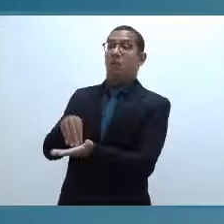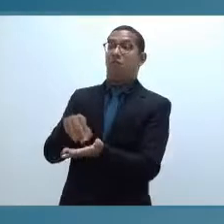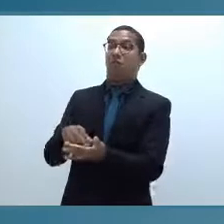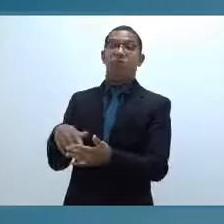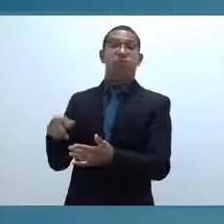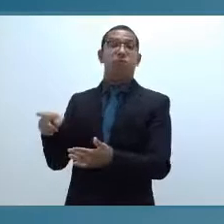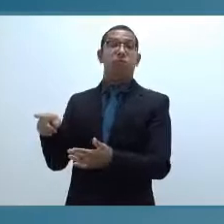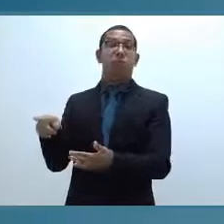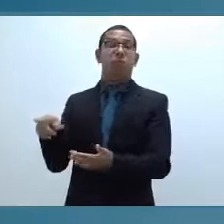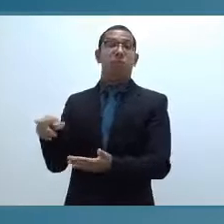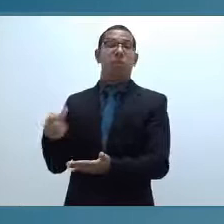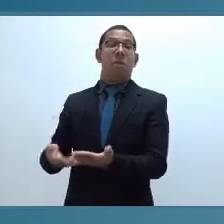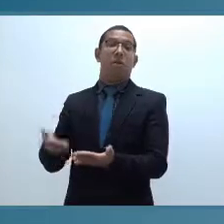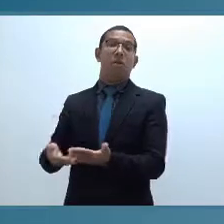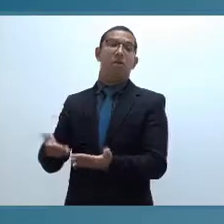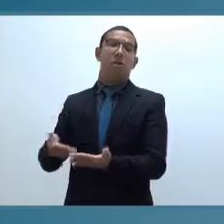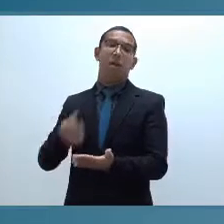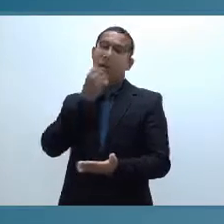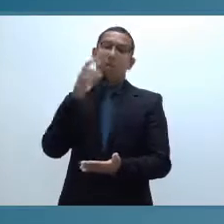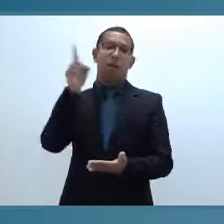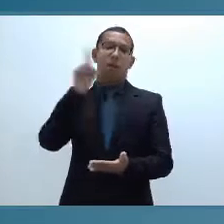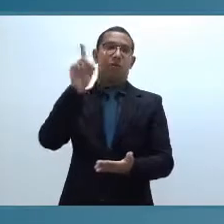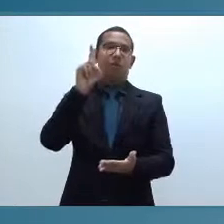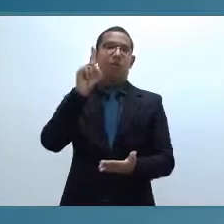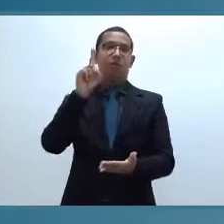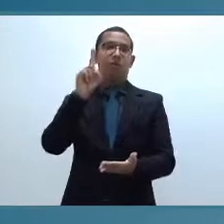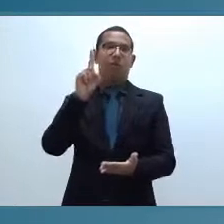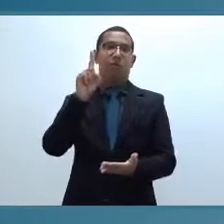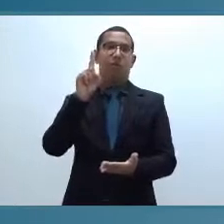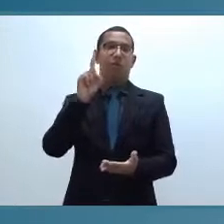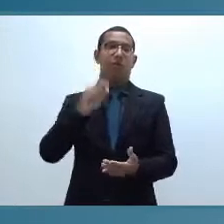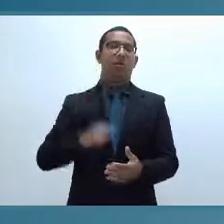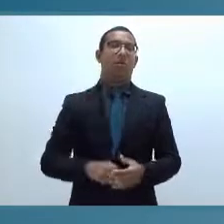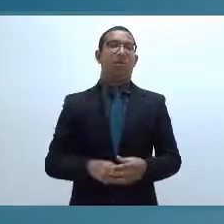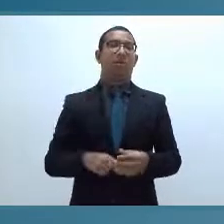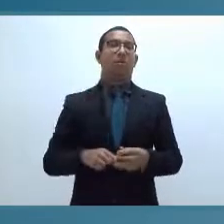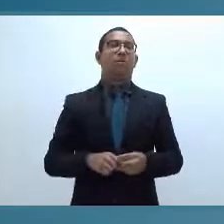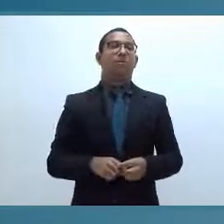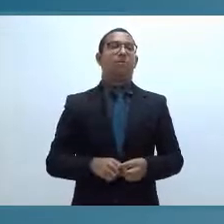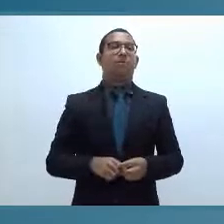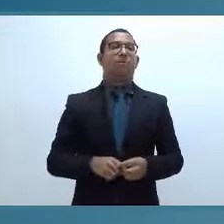sua residência e o fórum do trabalho. Parágrafo 1.